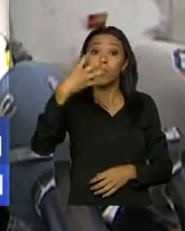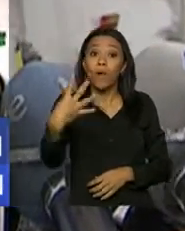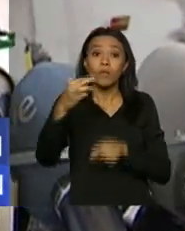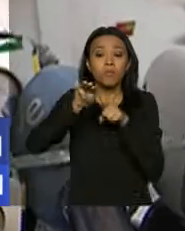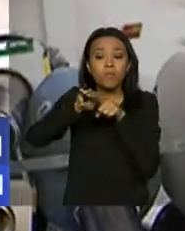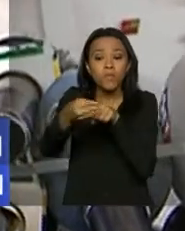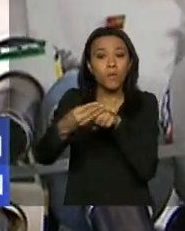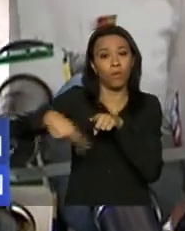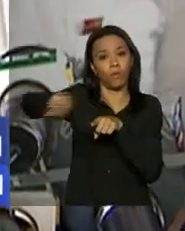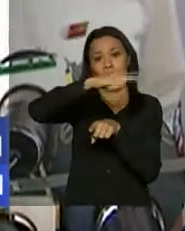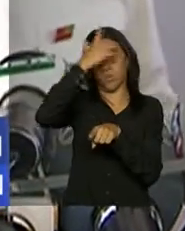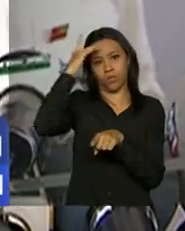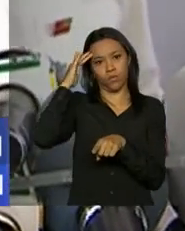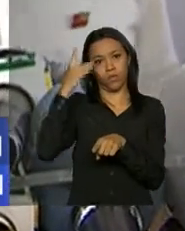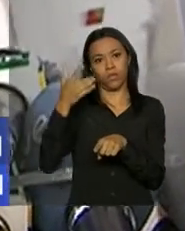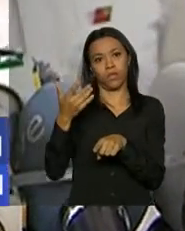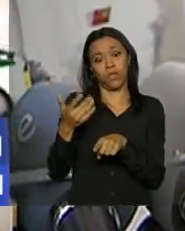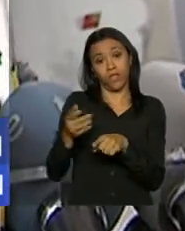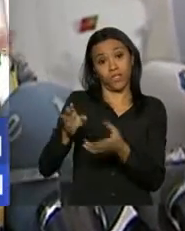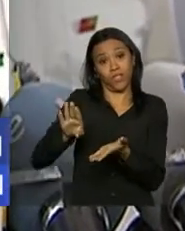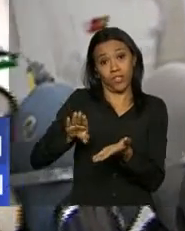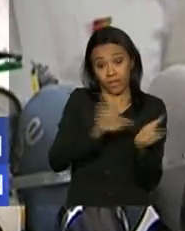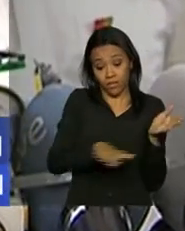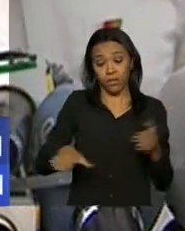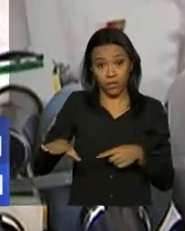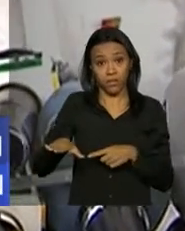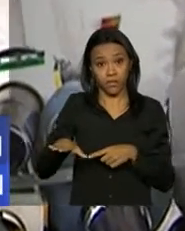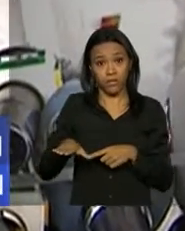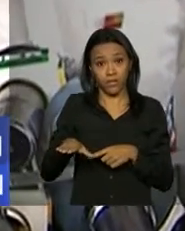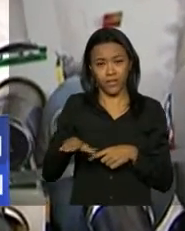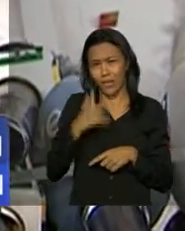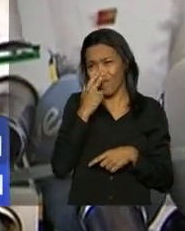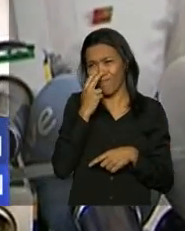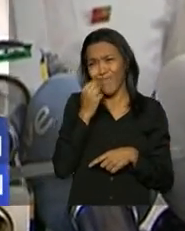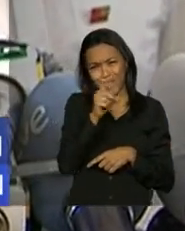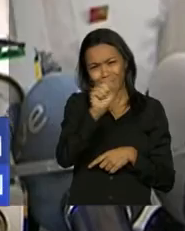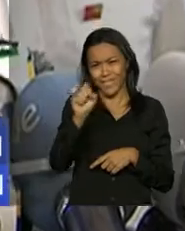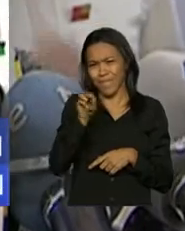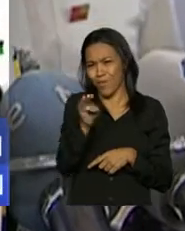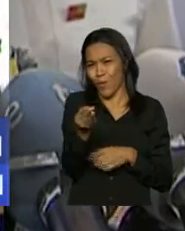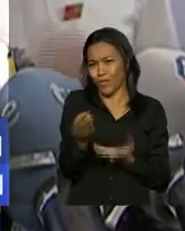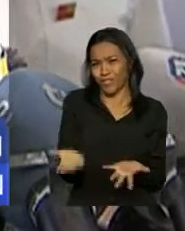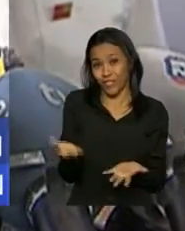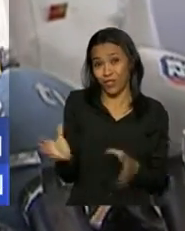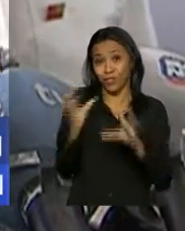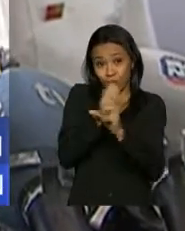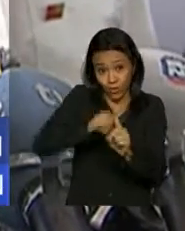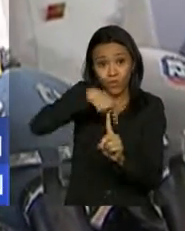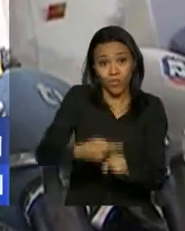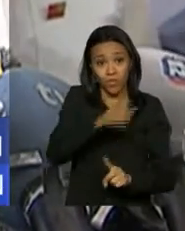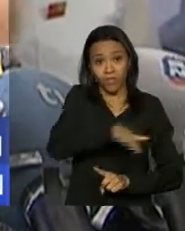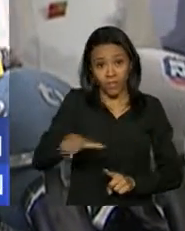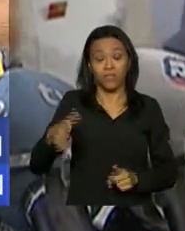pessoas. A gente tira as crianças, eu me contento em ter 100 milhões, mas que sejamos todos nós